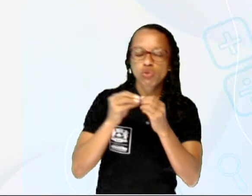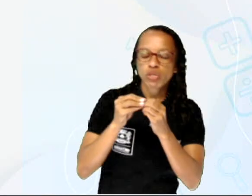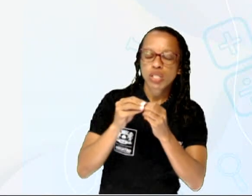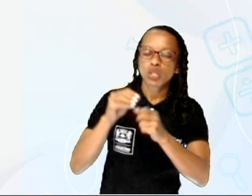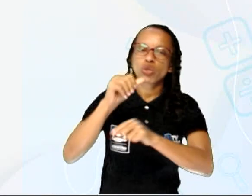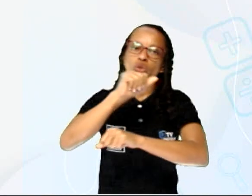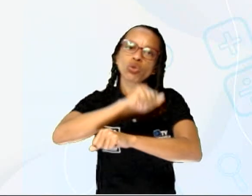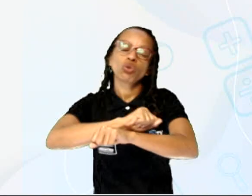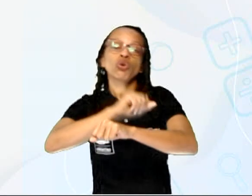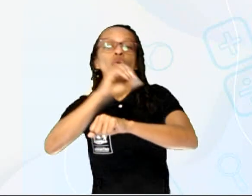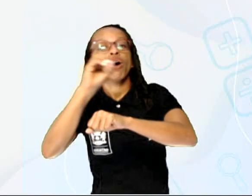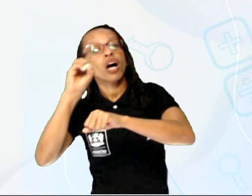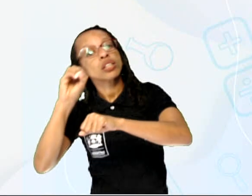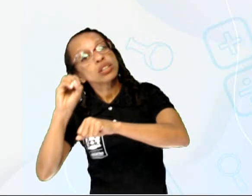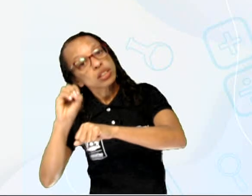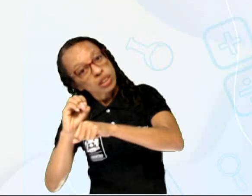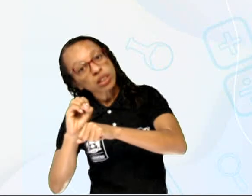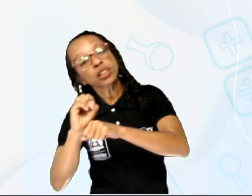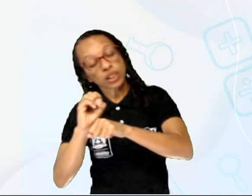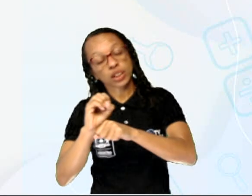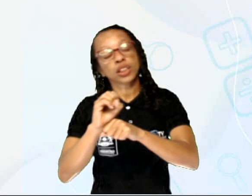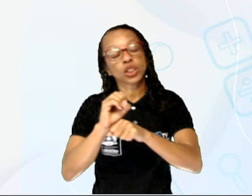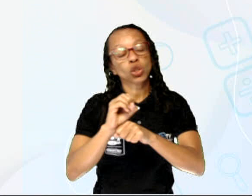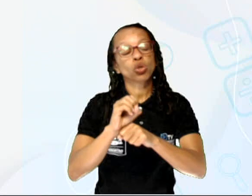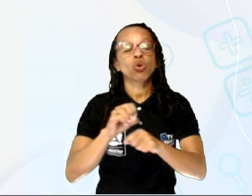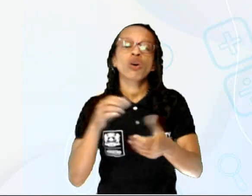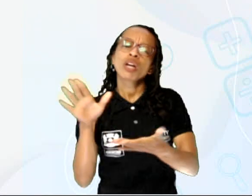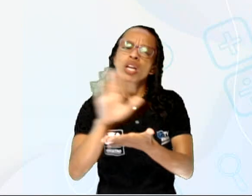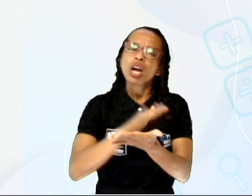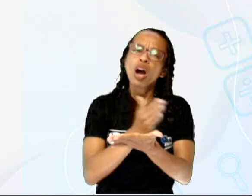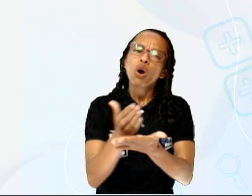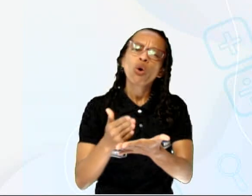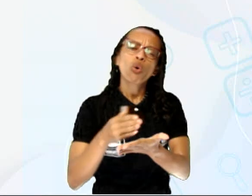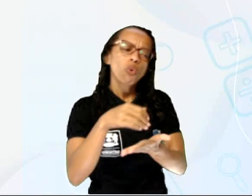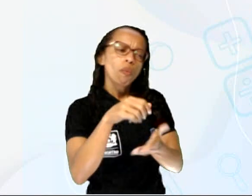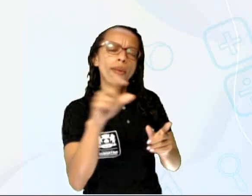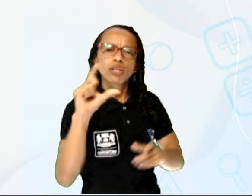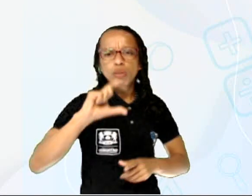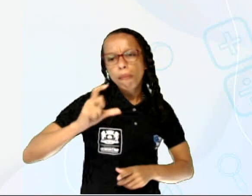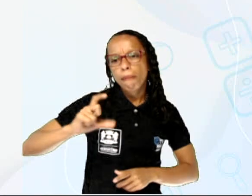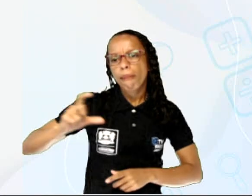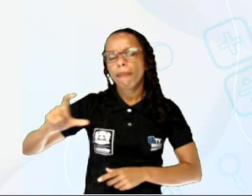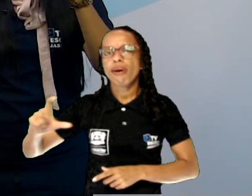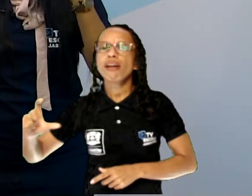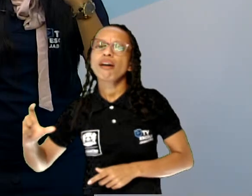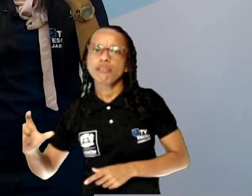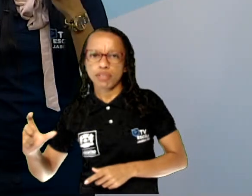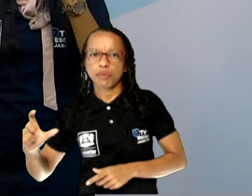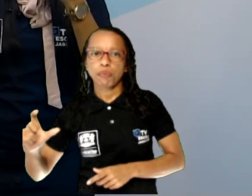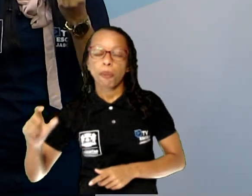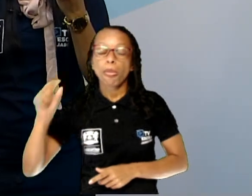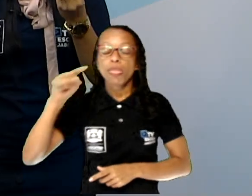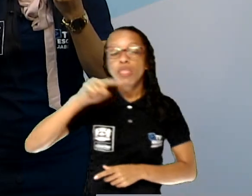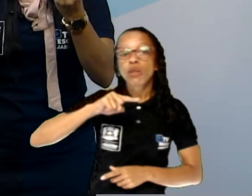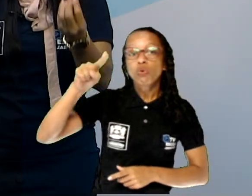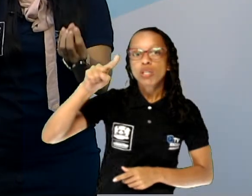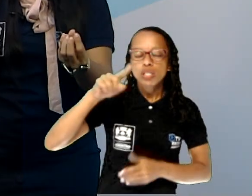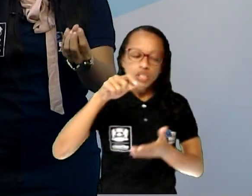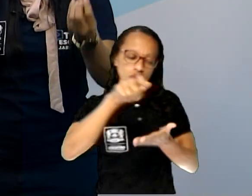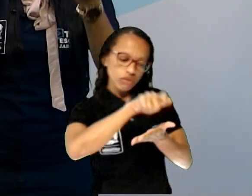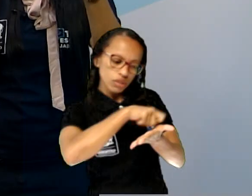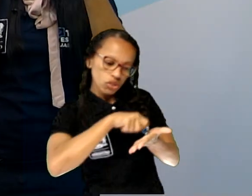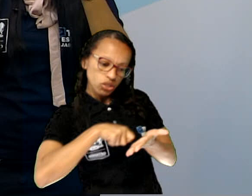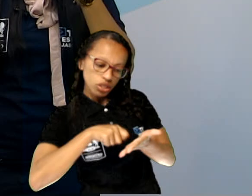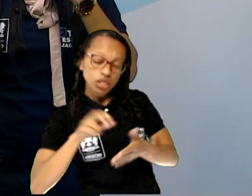e sua posição do acento tônico em algumas palavras. Então, aquilo que eu estava falando. Né? O acento gráfico é justamente para